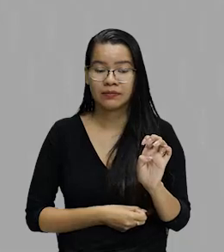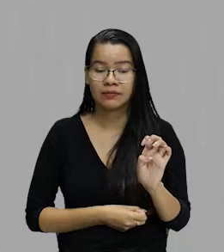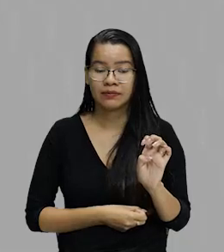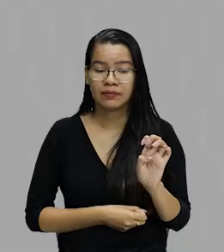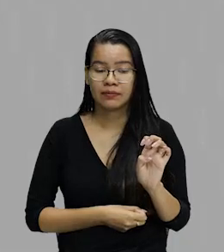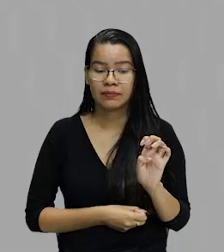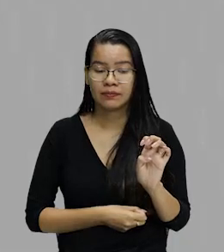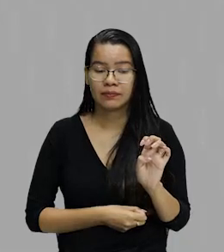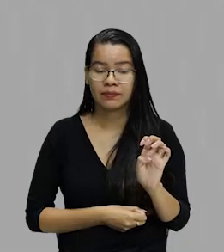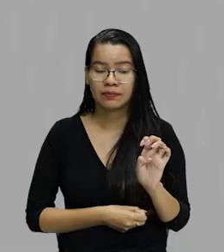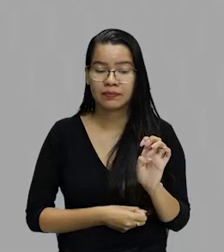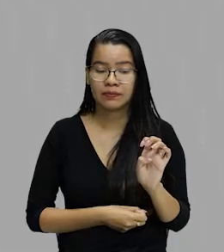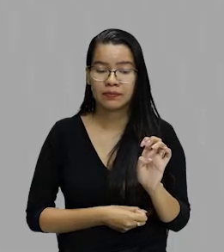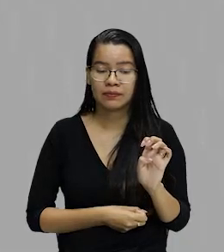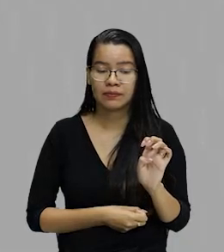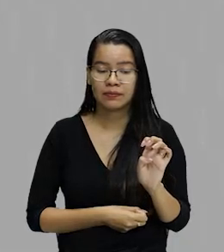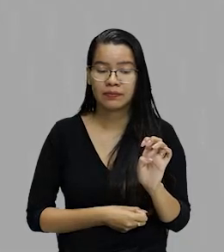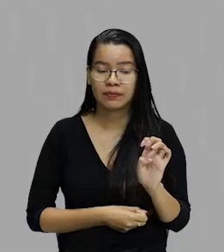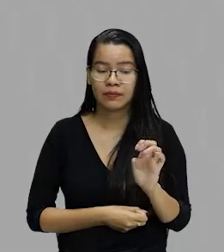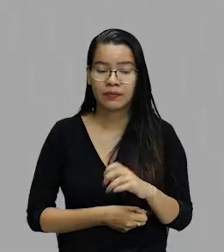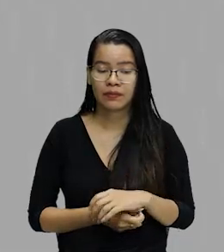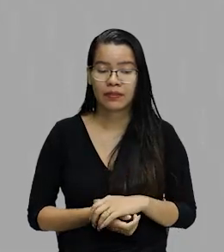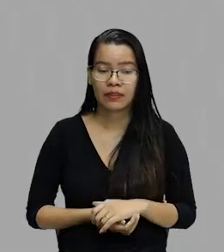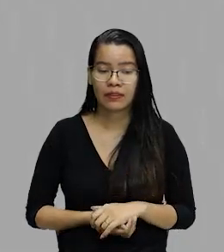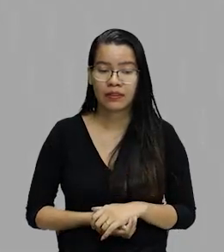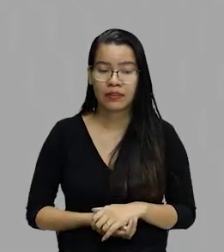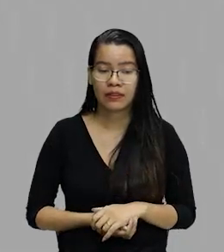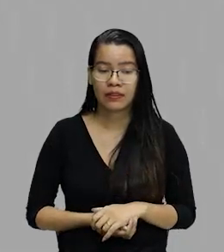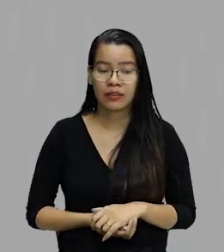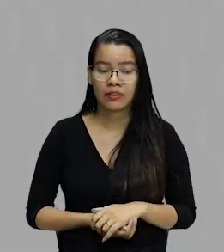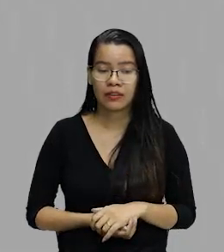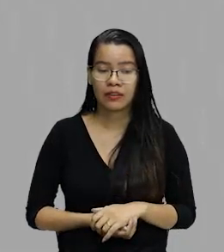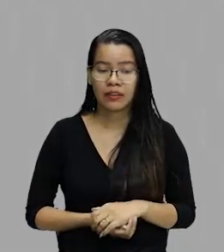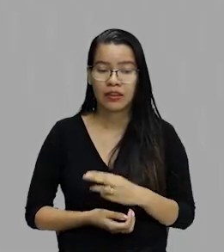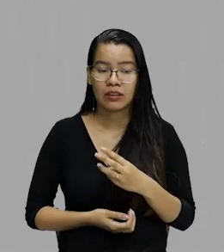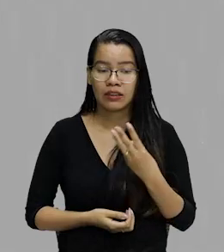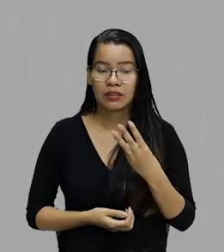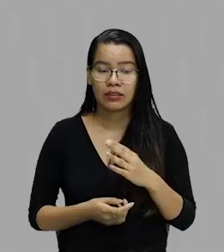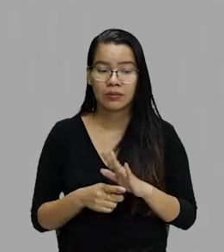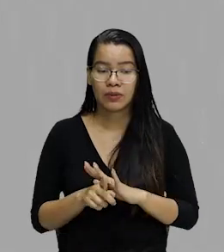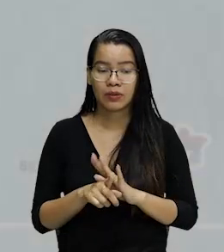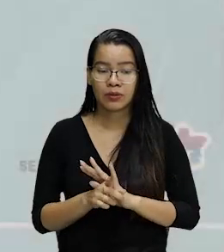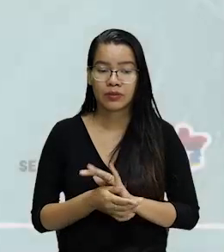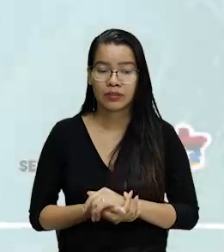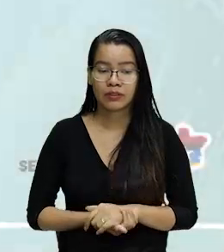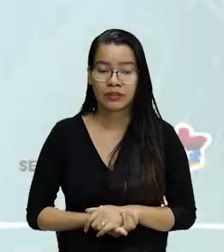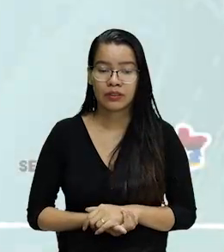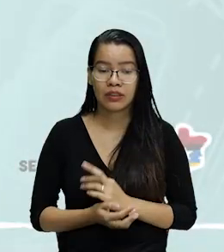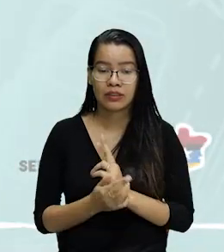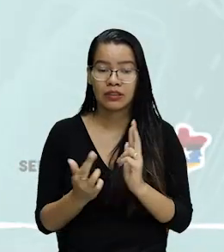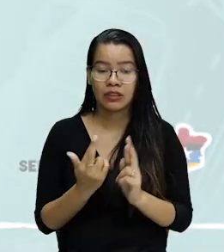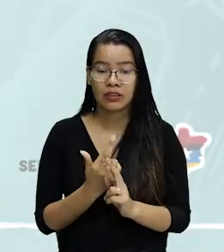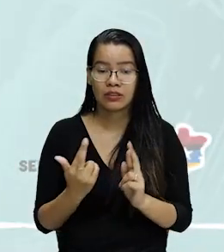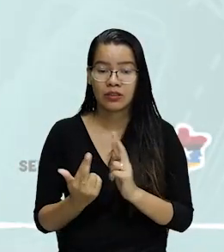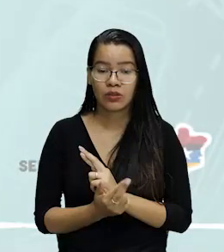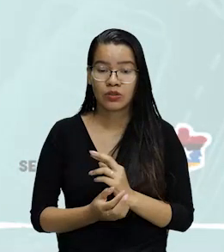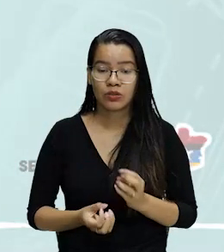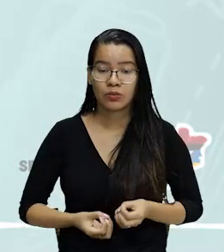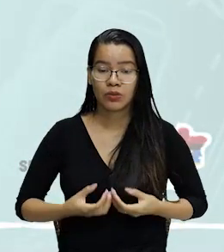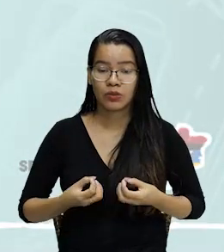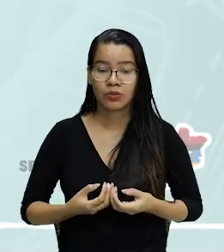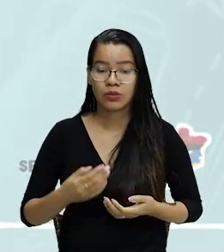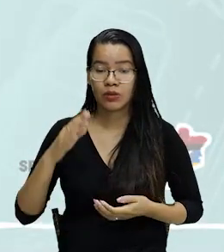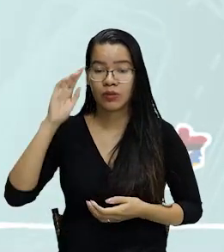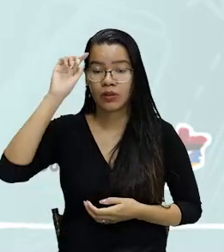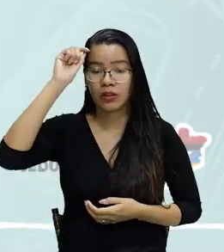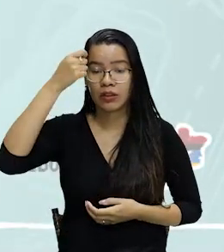você letra E, correto? Vamos à terceira questão. As relações de produção